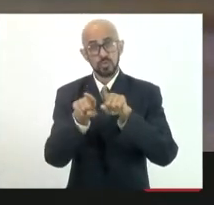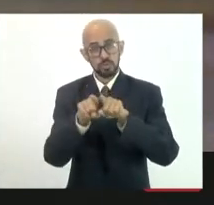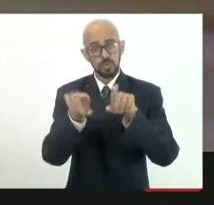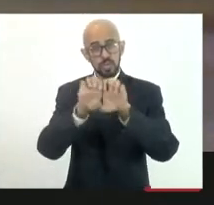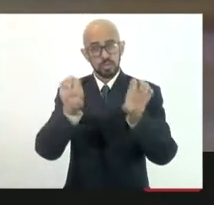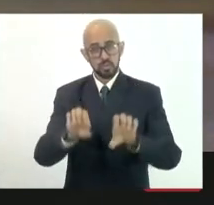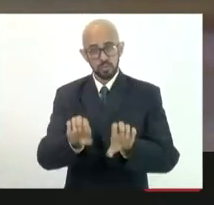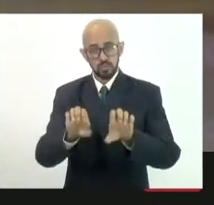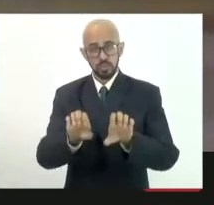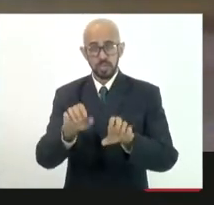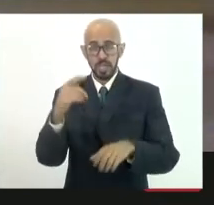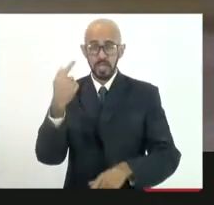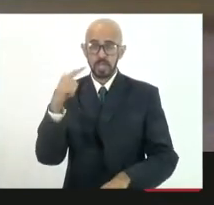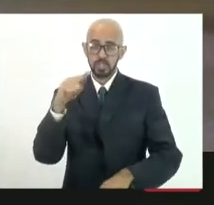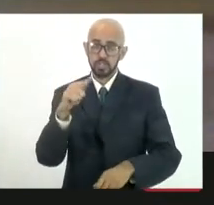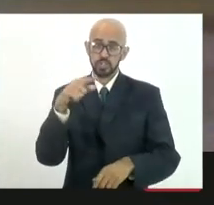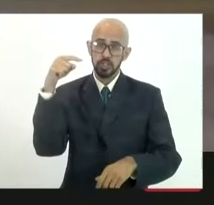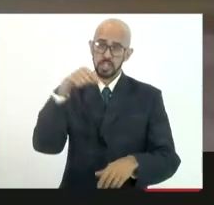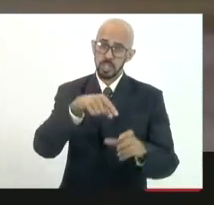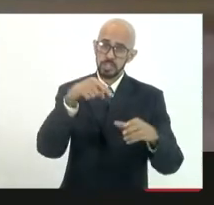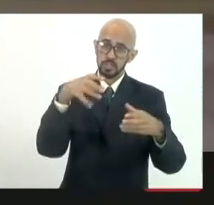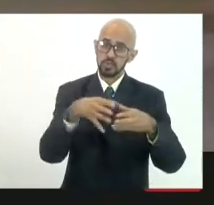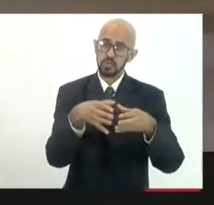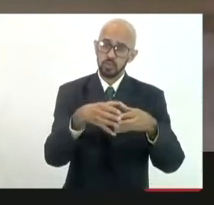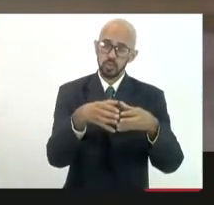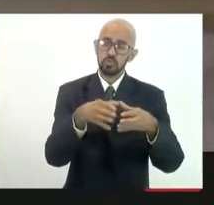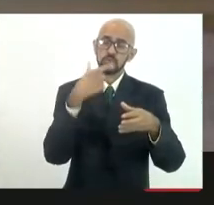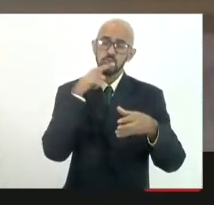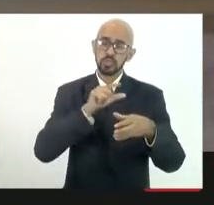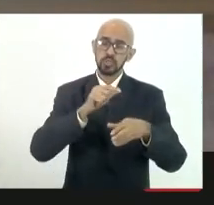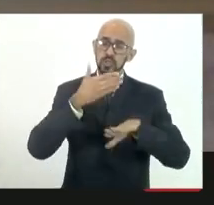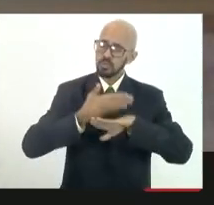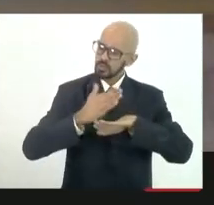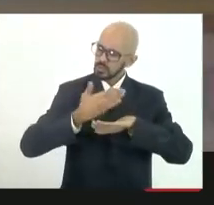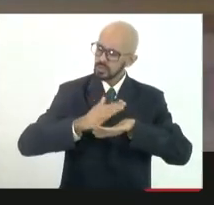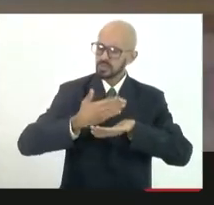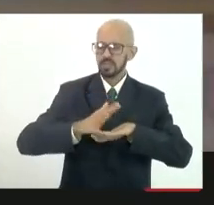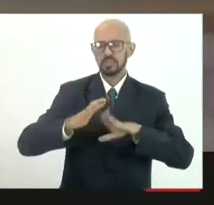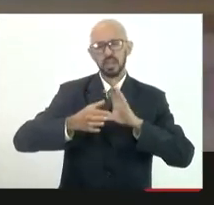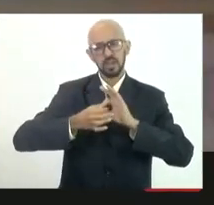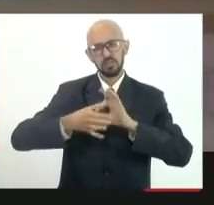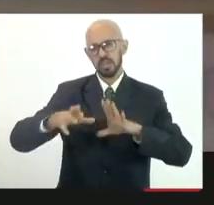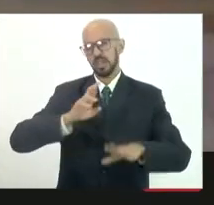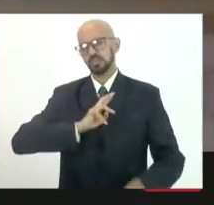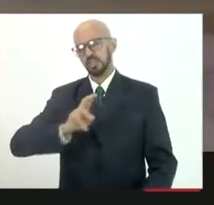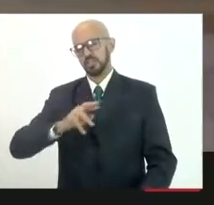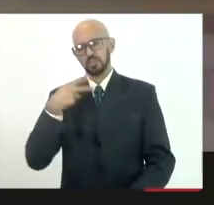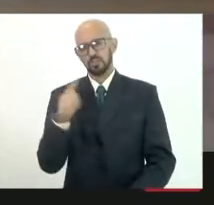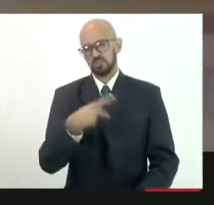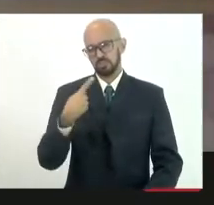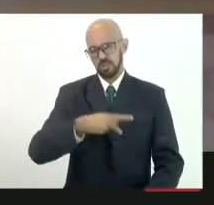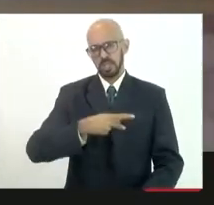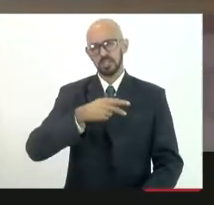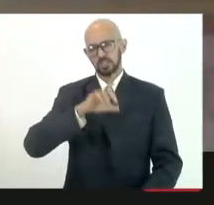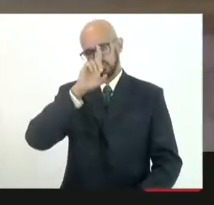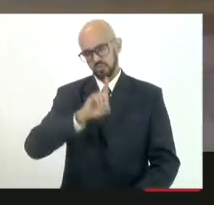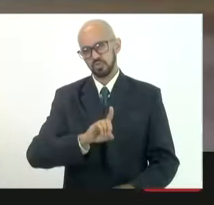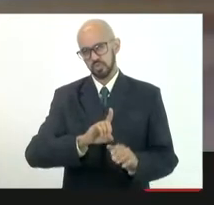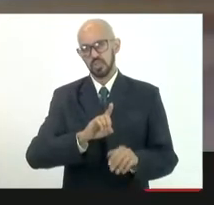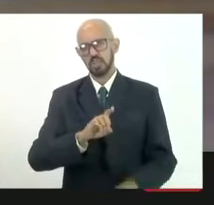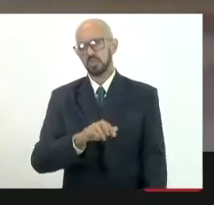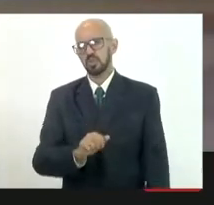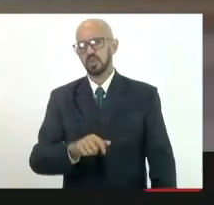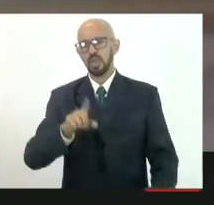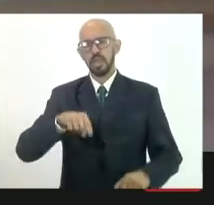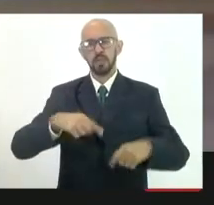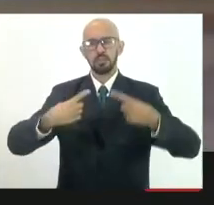esses grupos possam exercer livremente a sua liberdade religiosa. Né? Se discute muito, né, a questão do